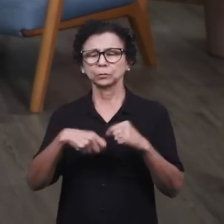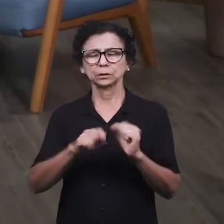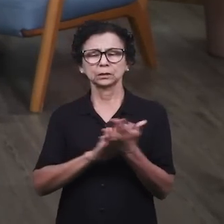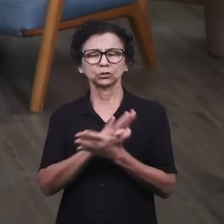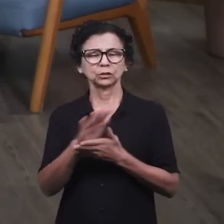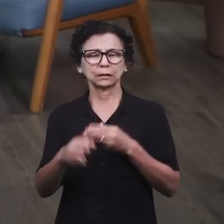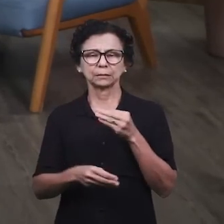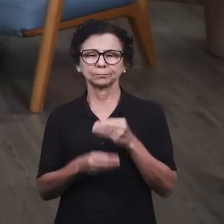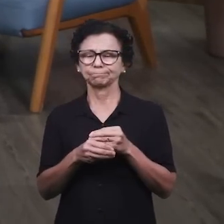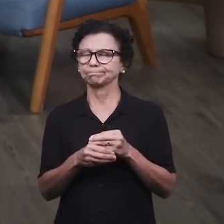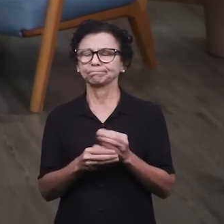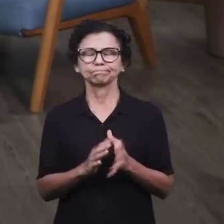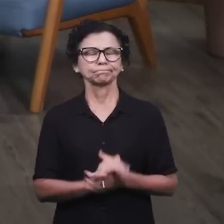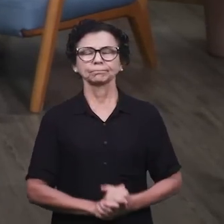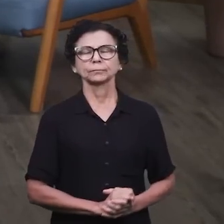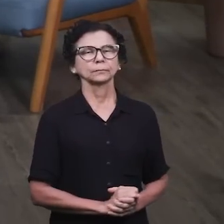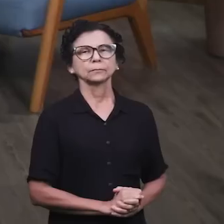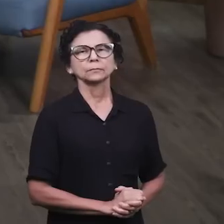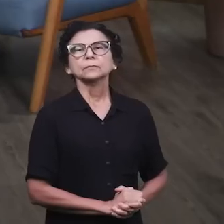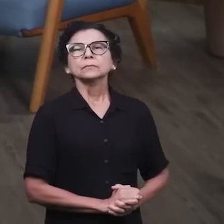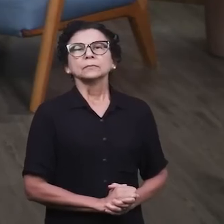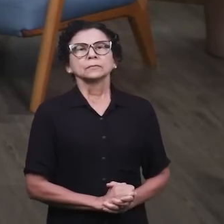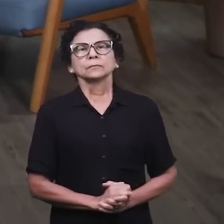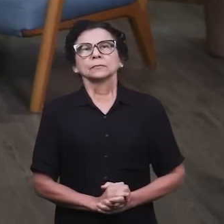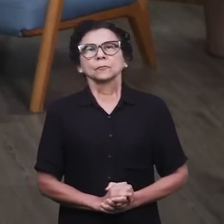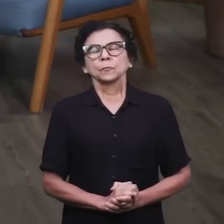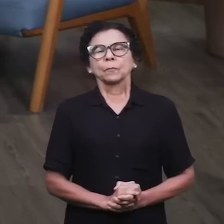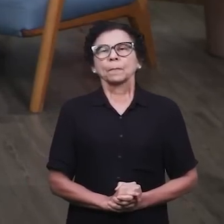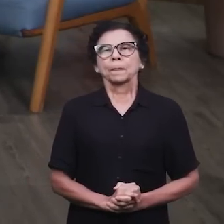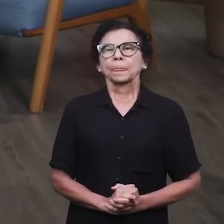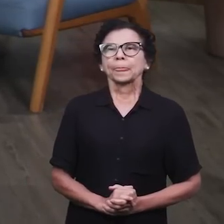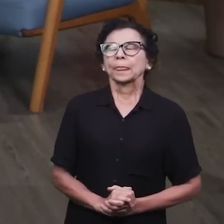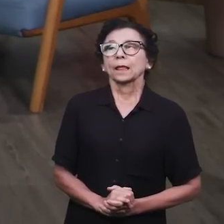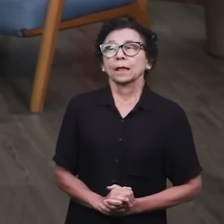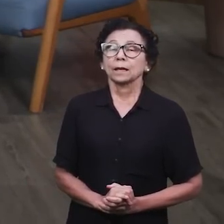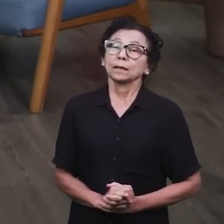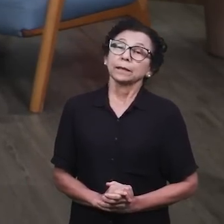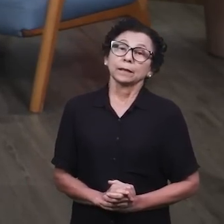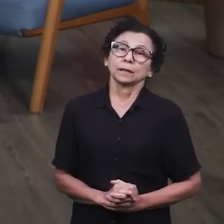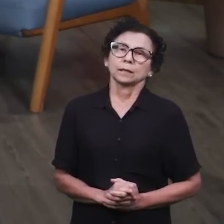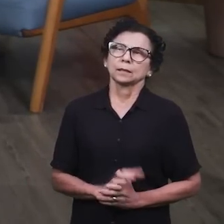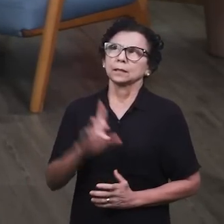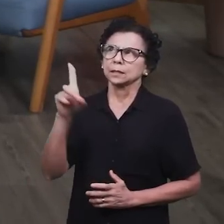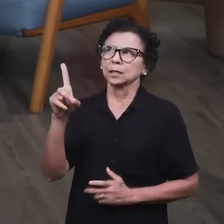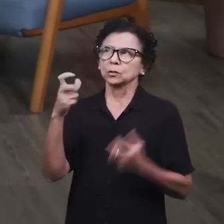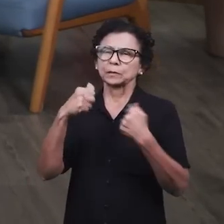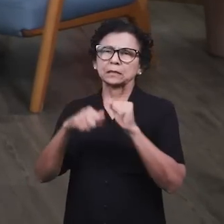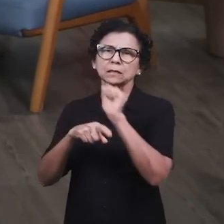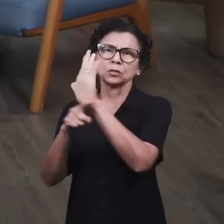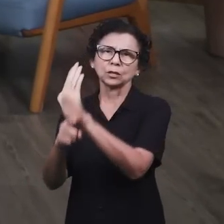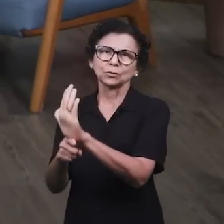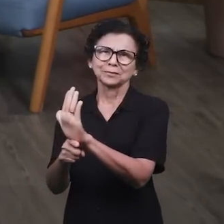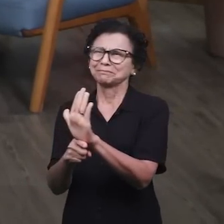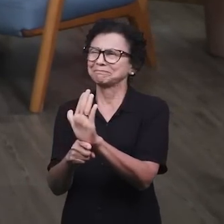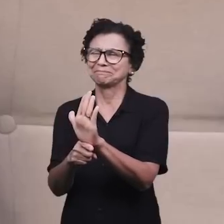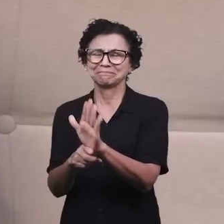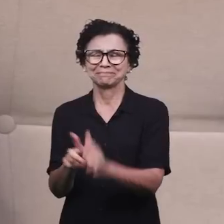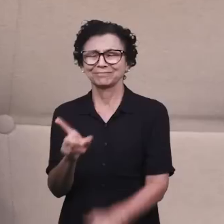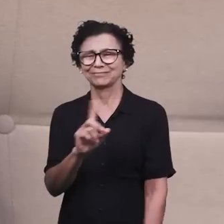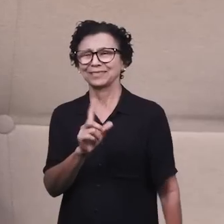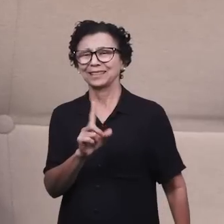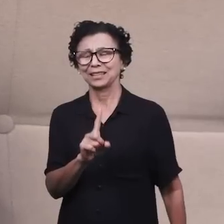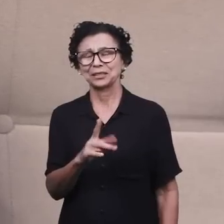seja, todo o projeto de Deus, isso é suficiente para a salvação, para aquilo que Deus quer realizar. Não precisa